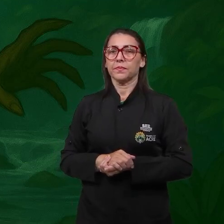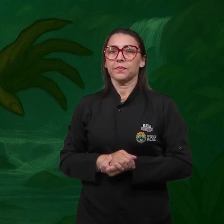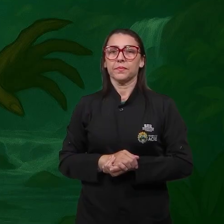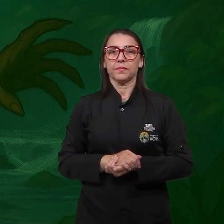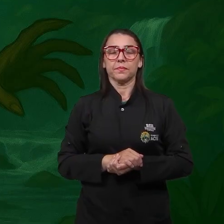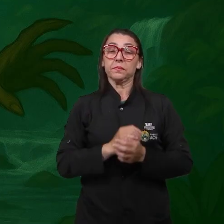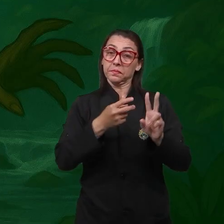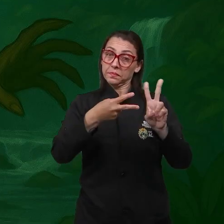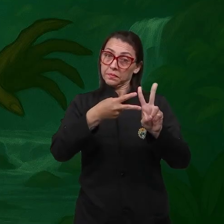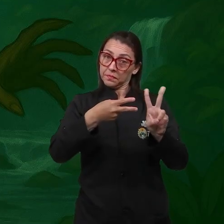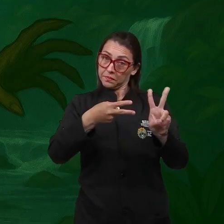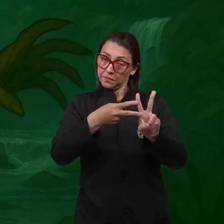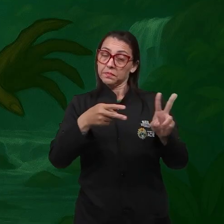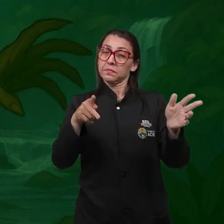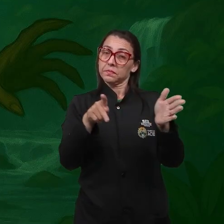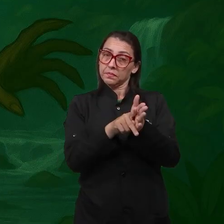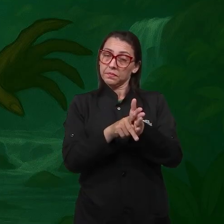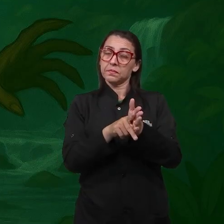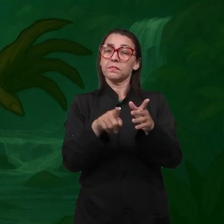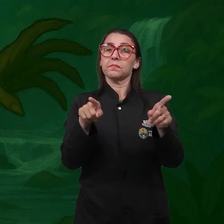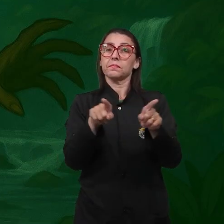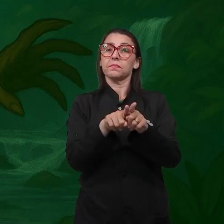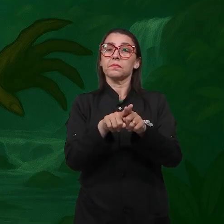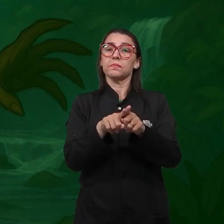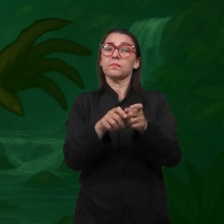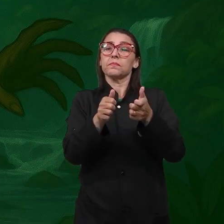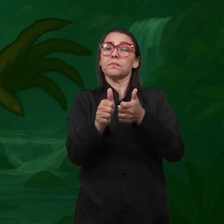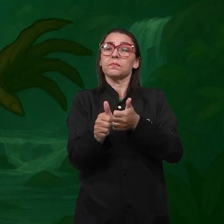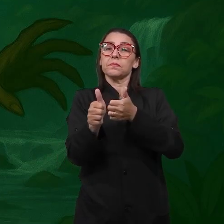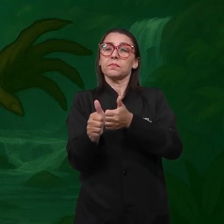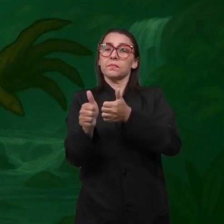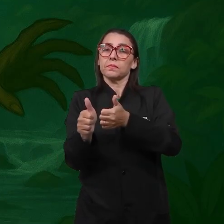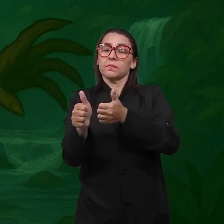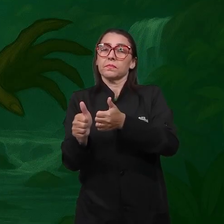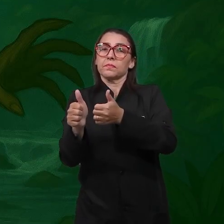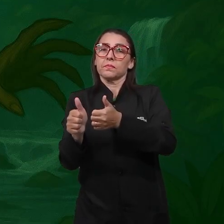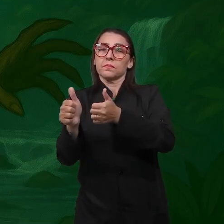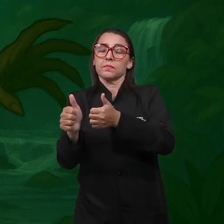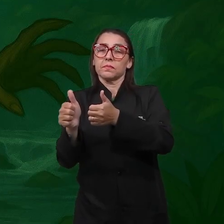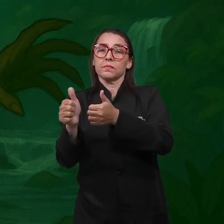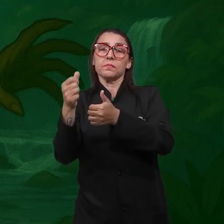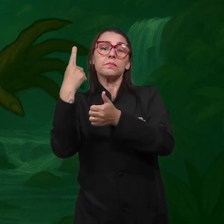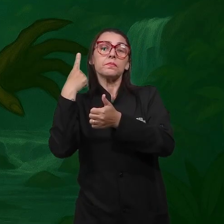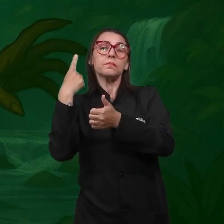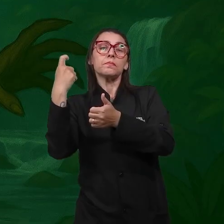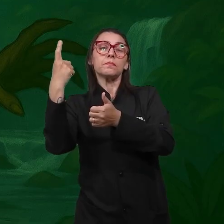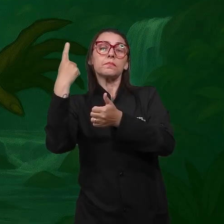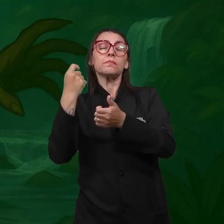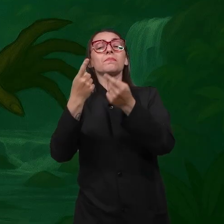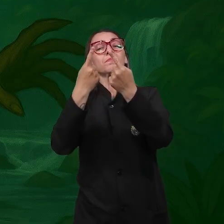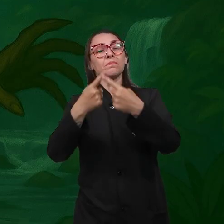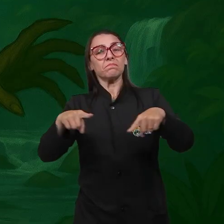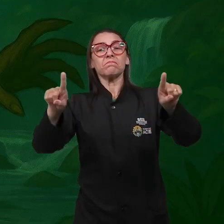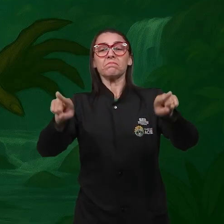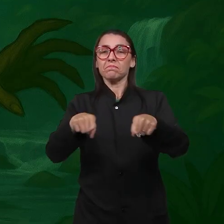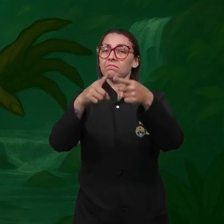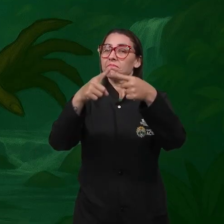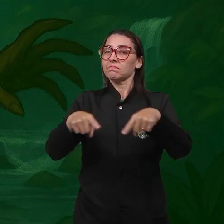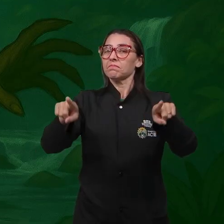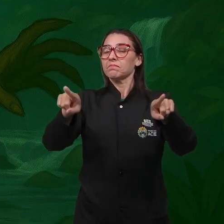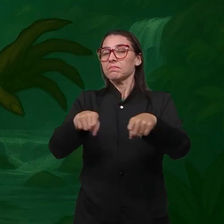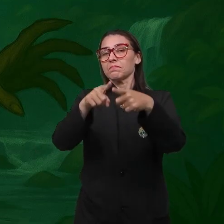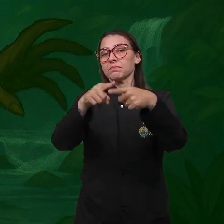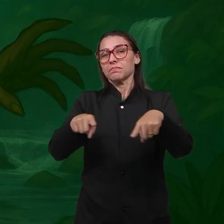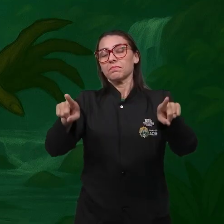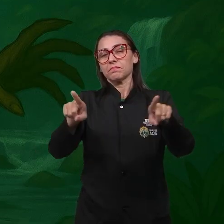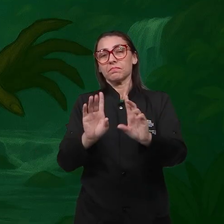povos originários e ela guia essas pessoas, né, com um som musical. Interessante isso, que ela leva a